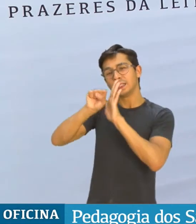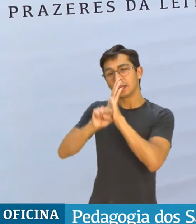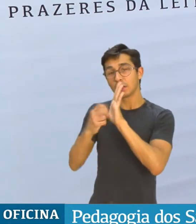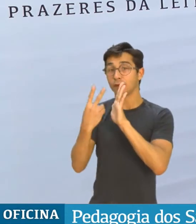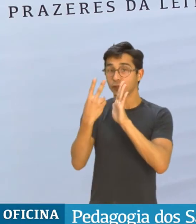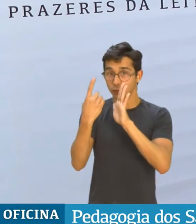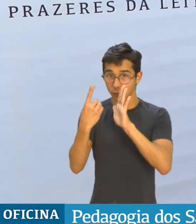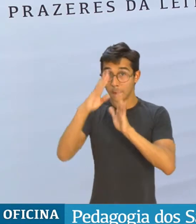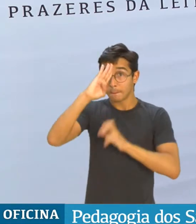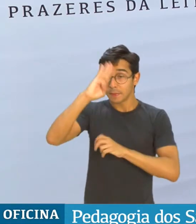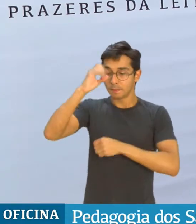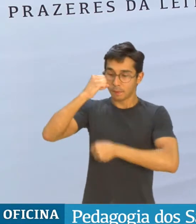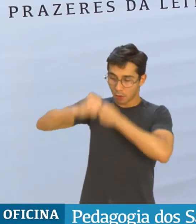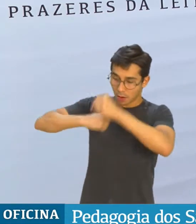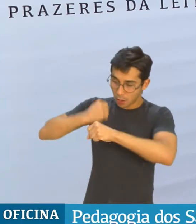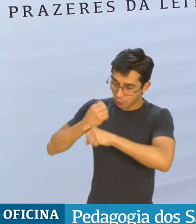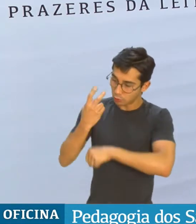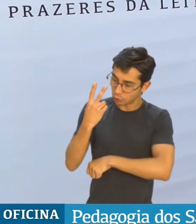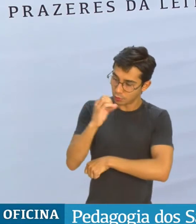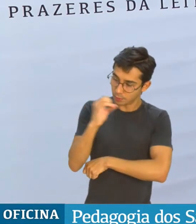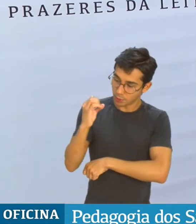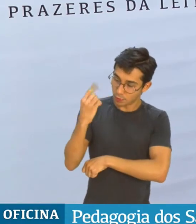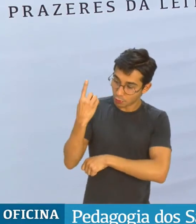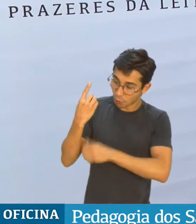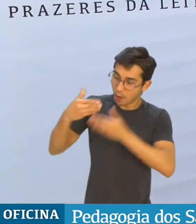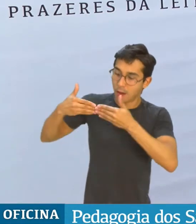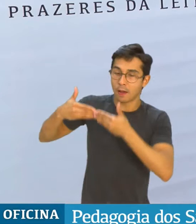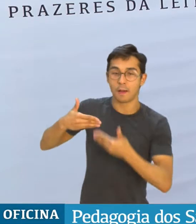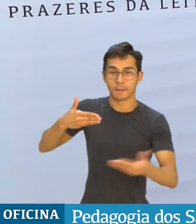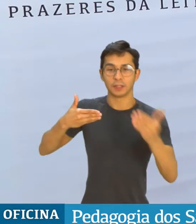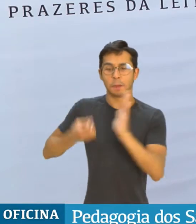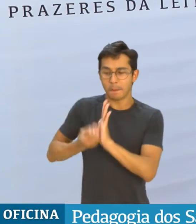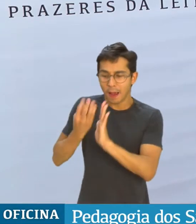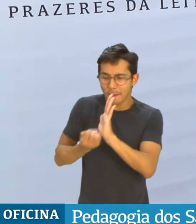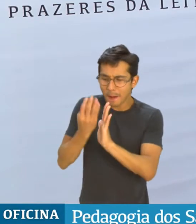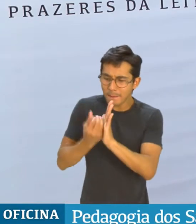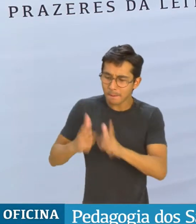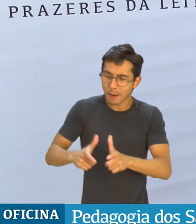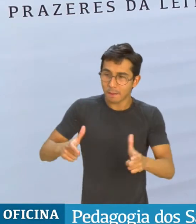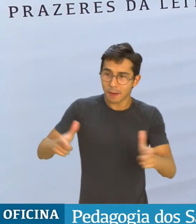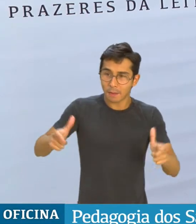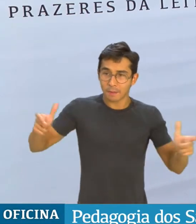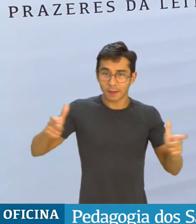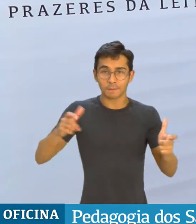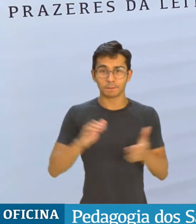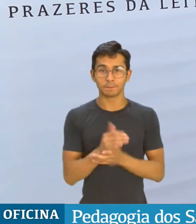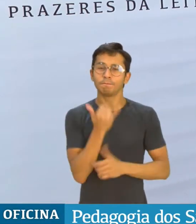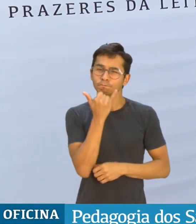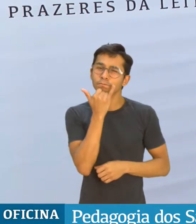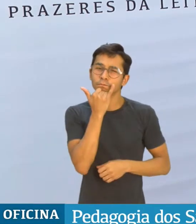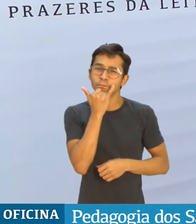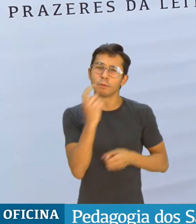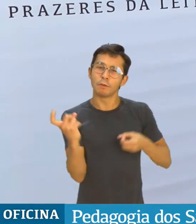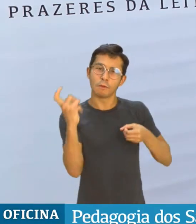2001, principalmente. Se a gente for pegar vou até voltar,